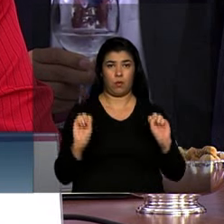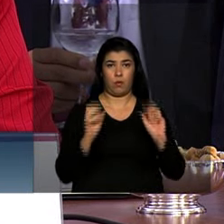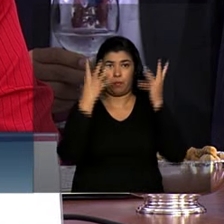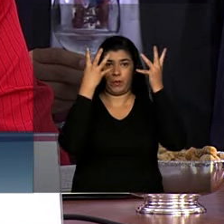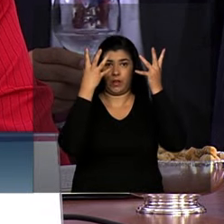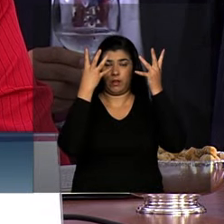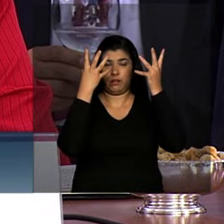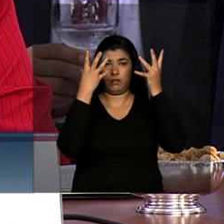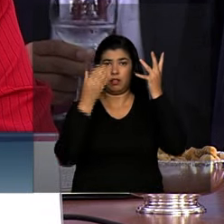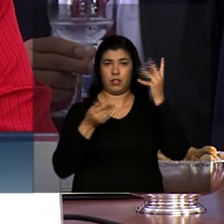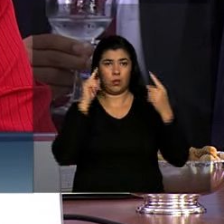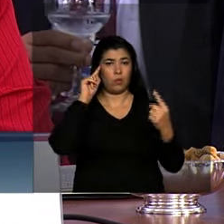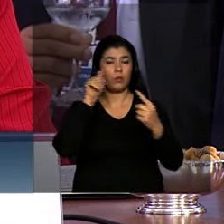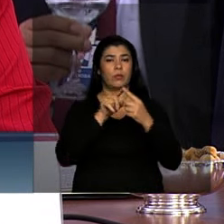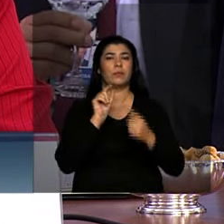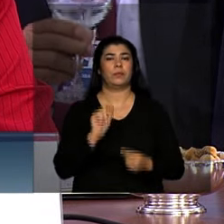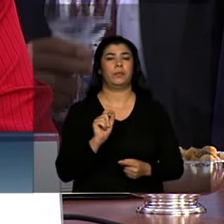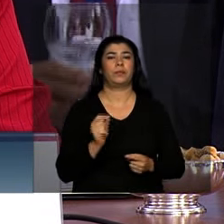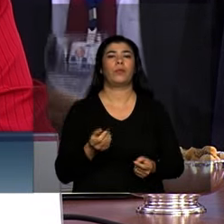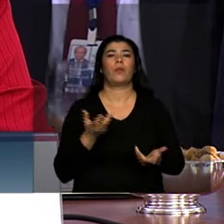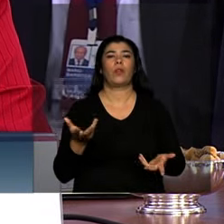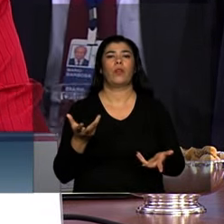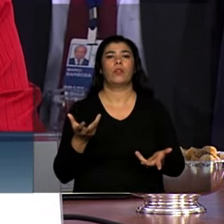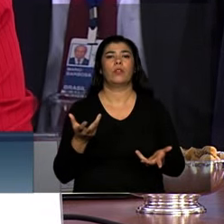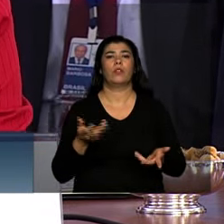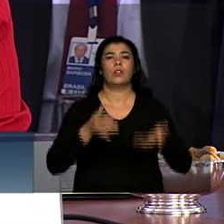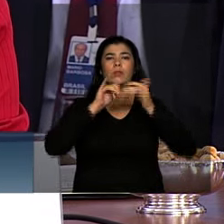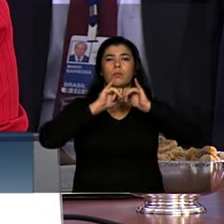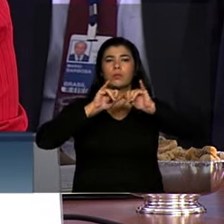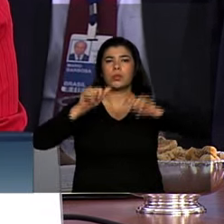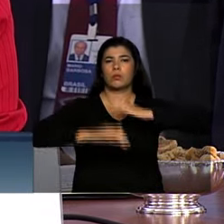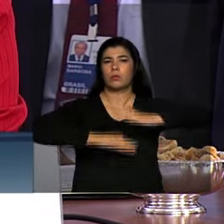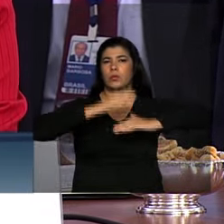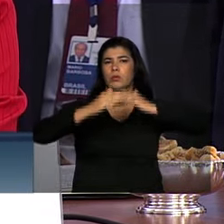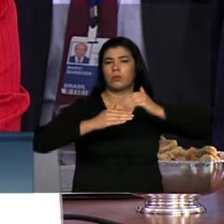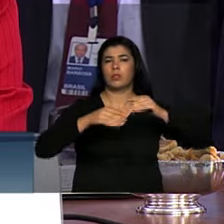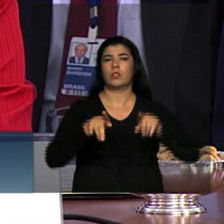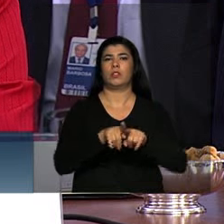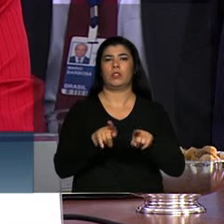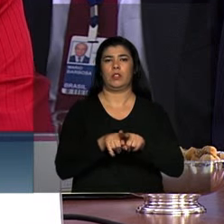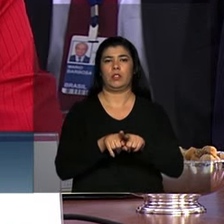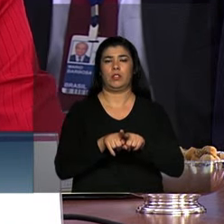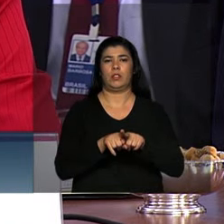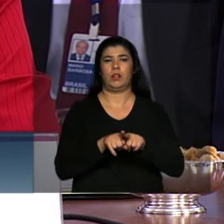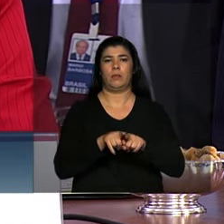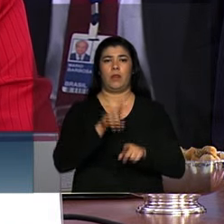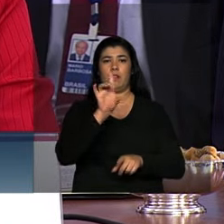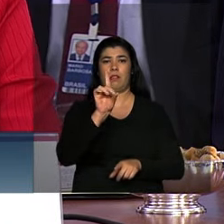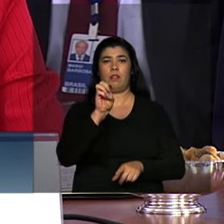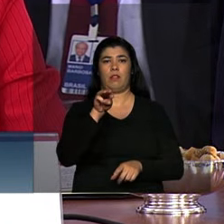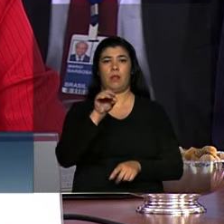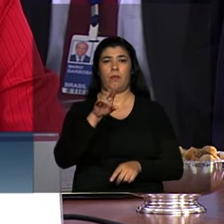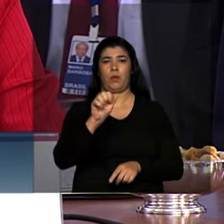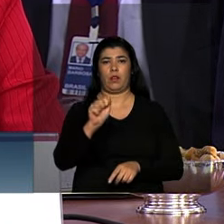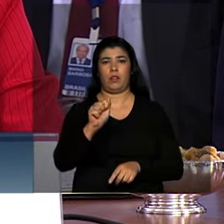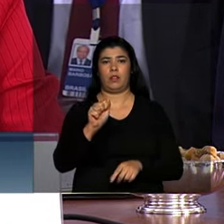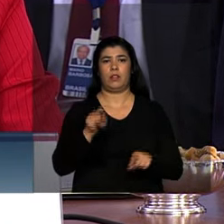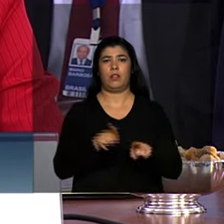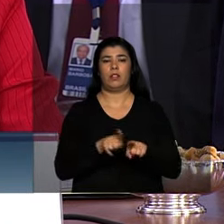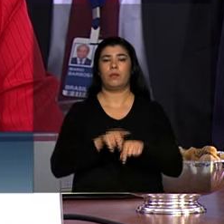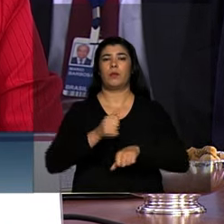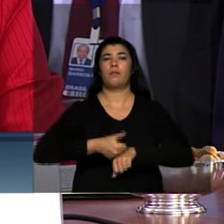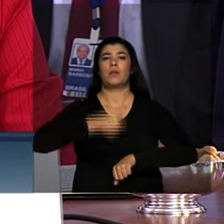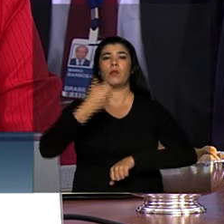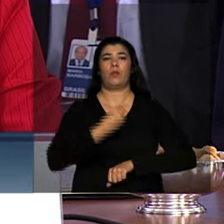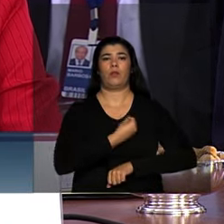como principais objetivos a promoção do desenvolvimento e da democracia e a melhoria de vida